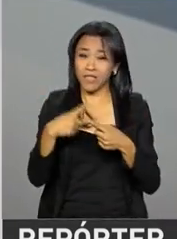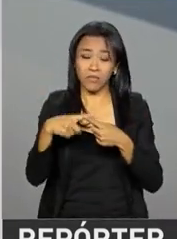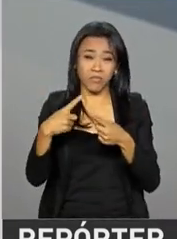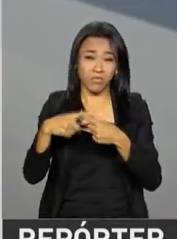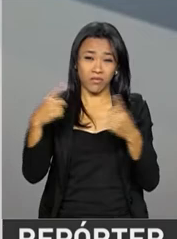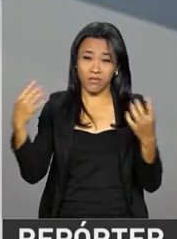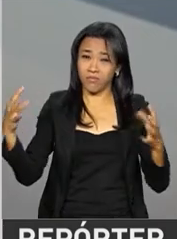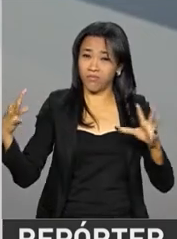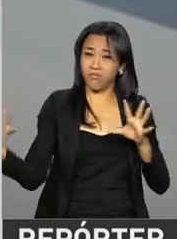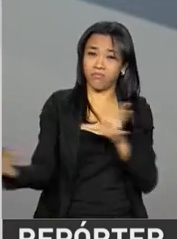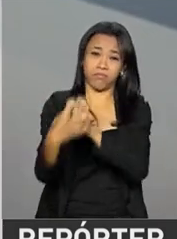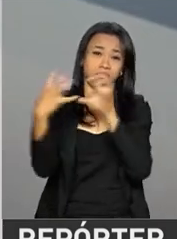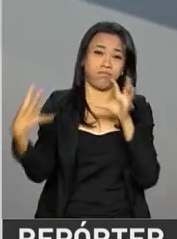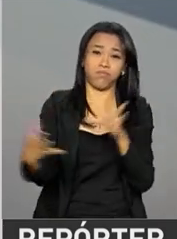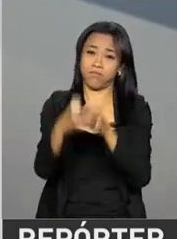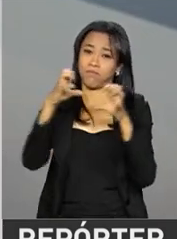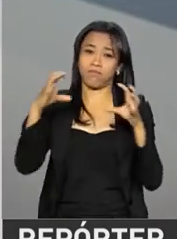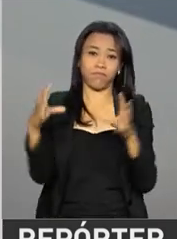institucional.